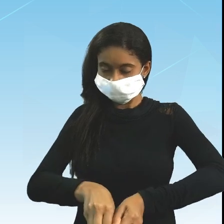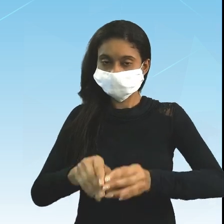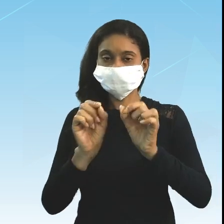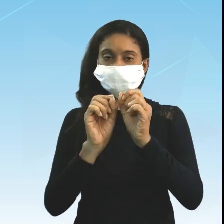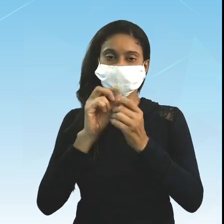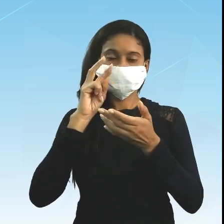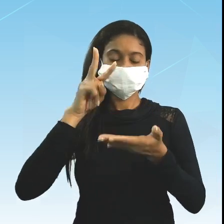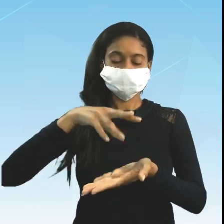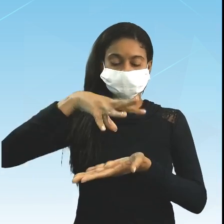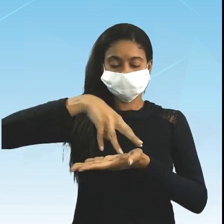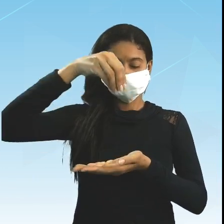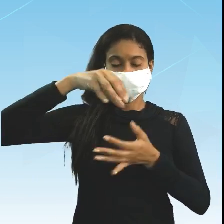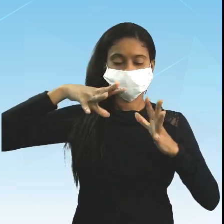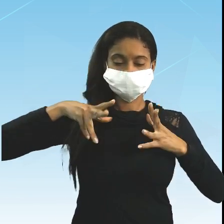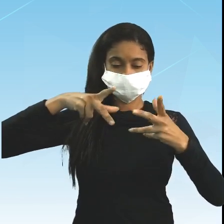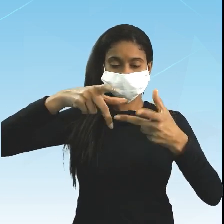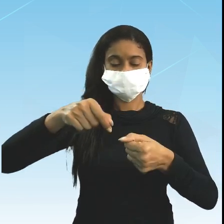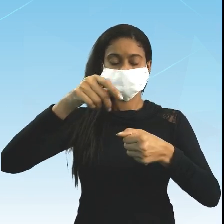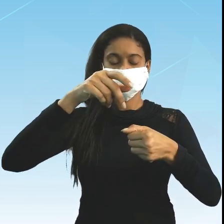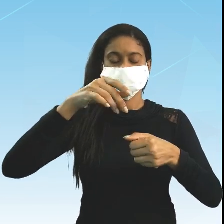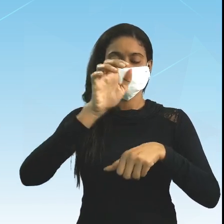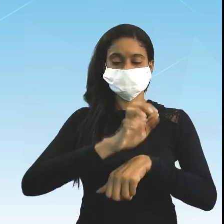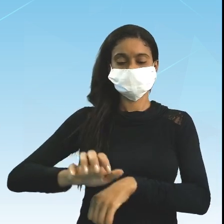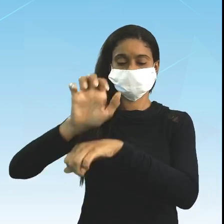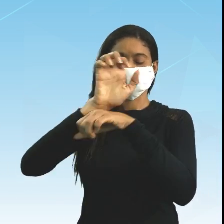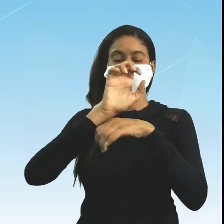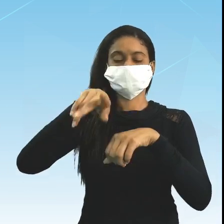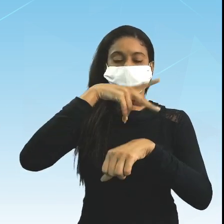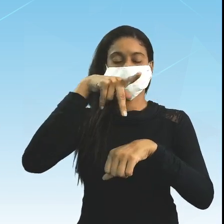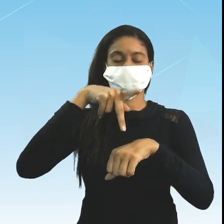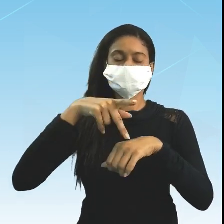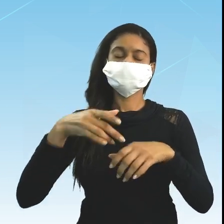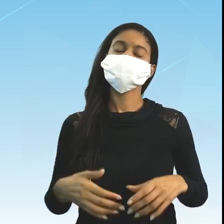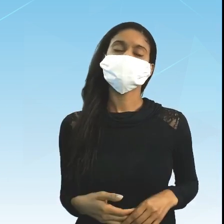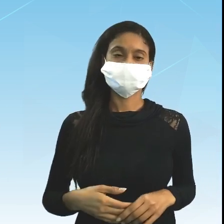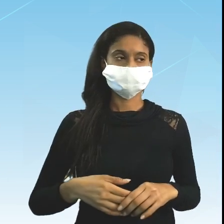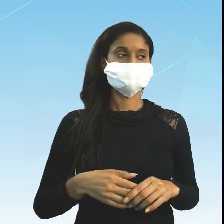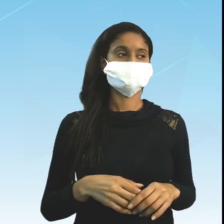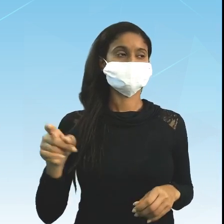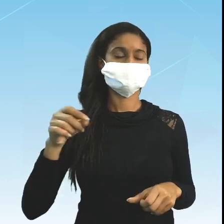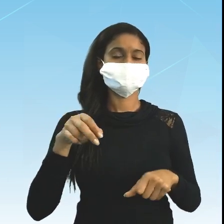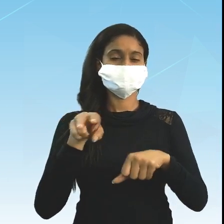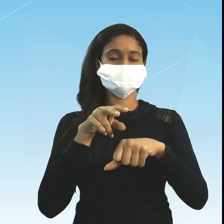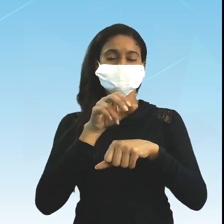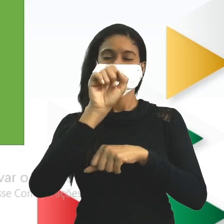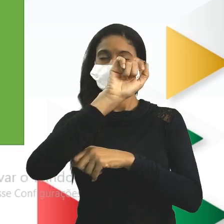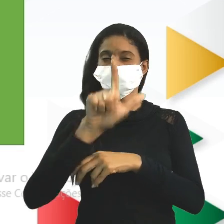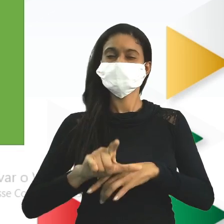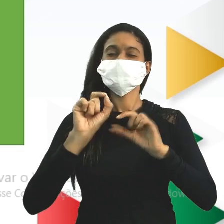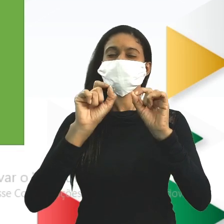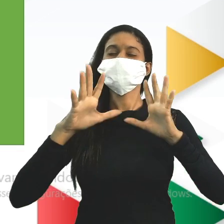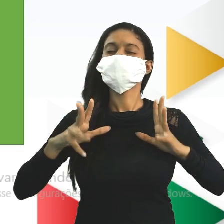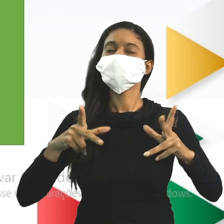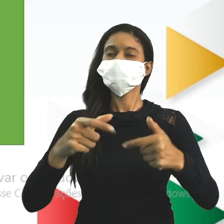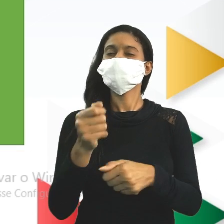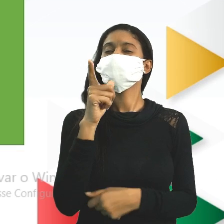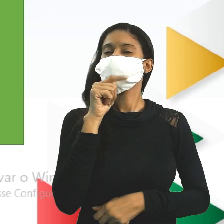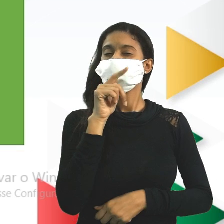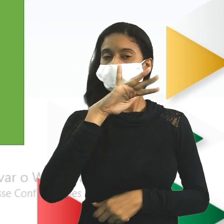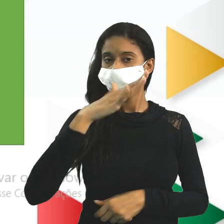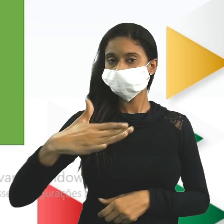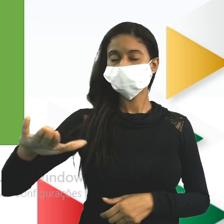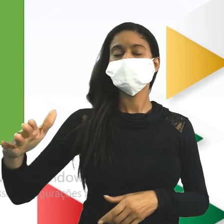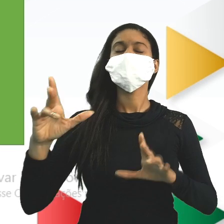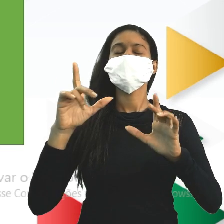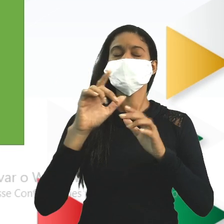todos os estados, os países. E esse azulado aí é tudo água, viu,